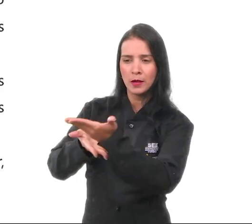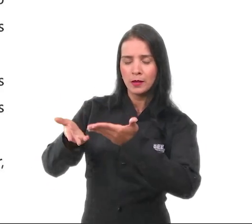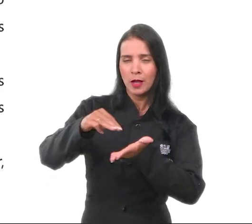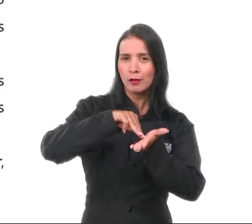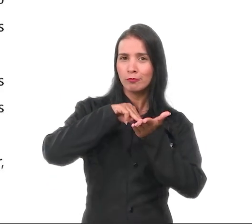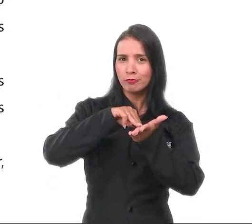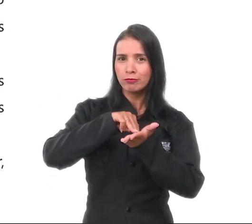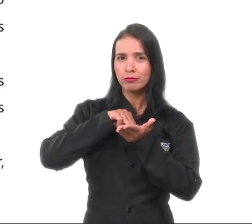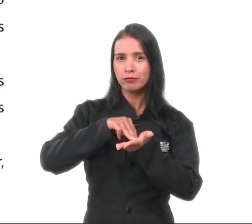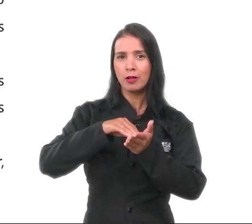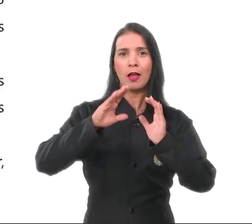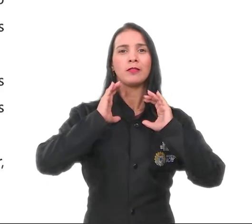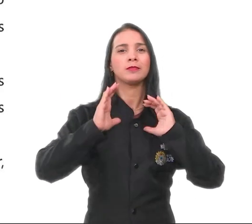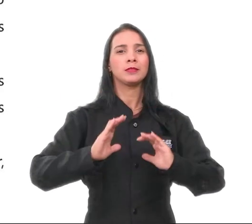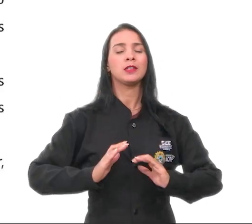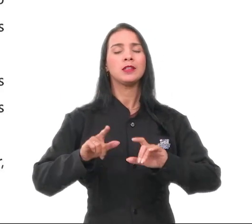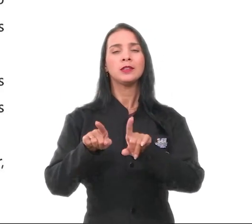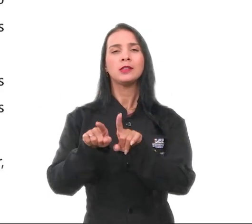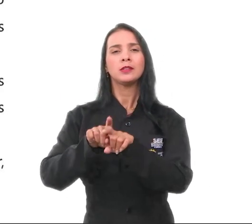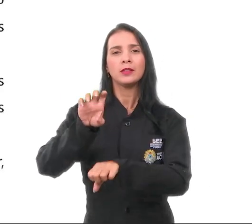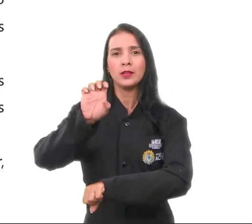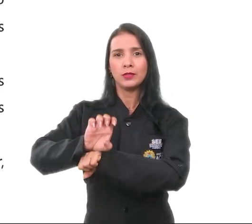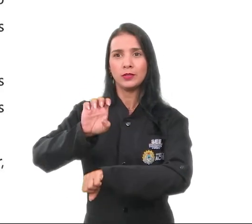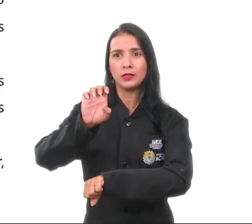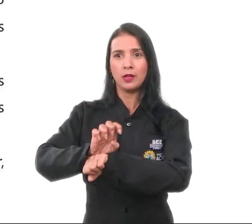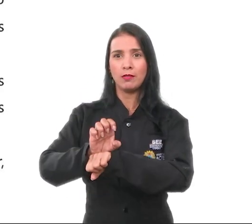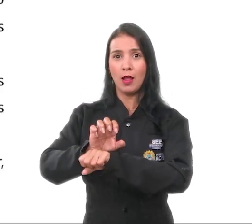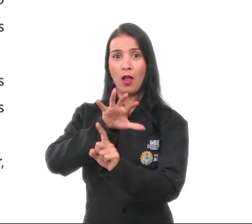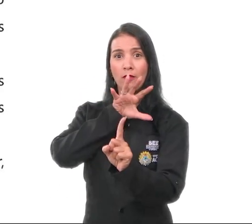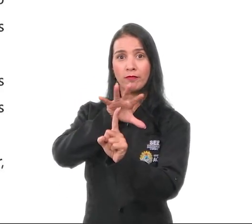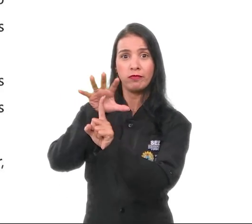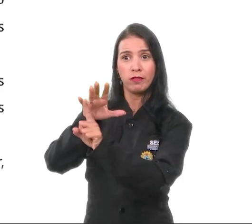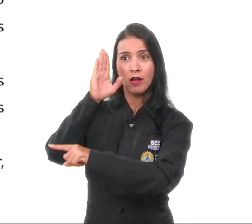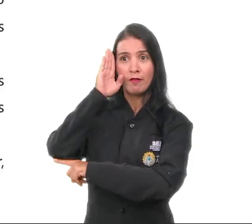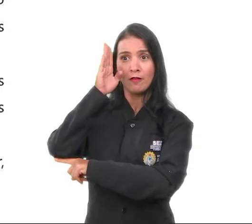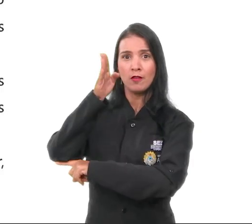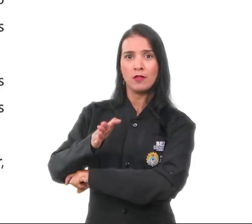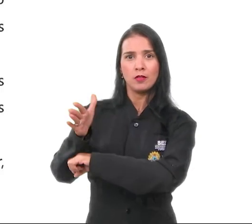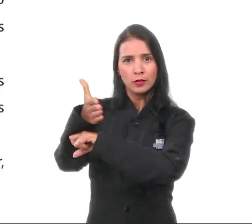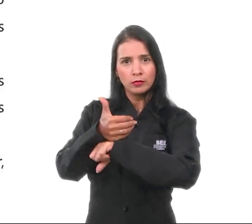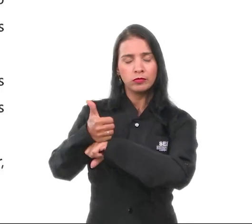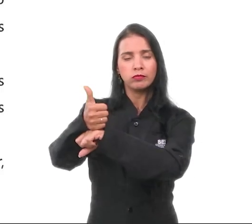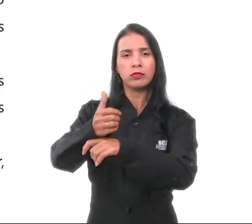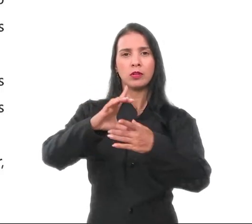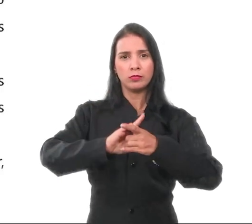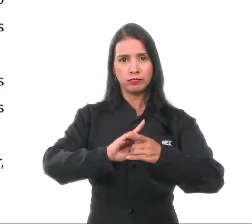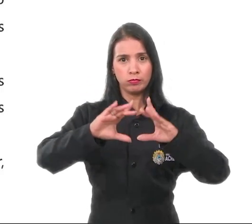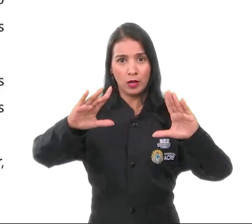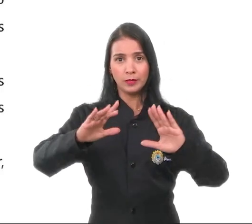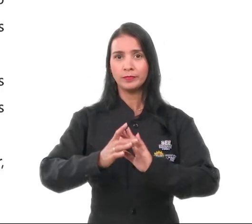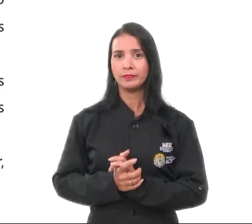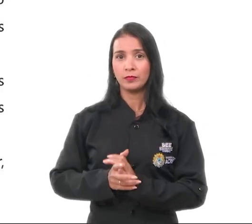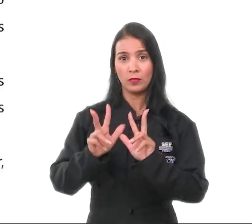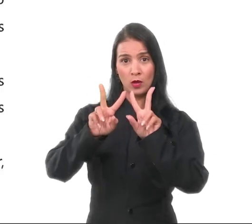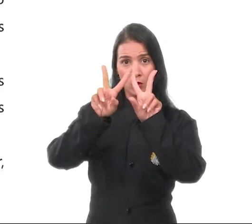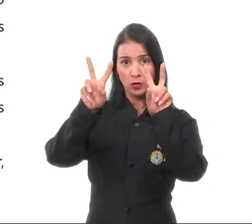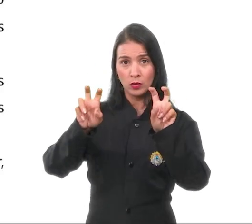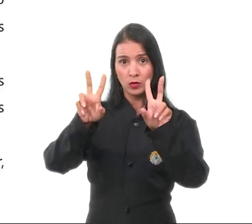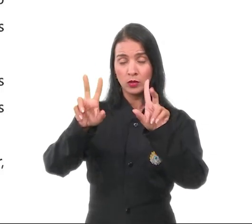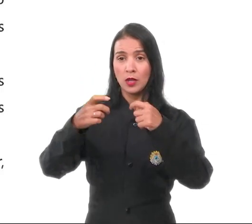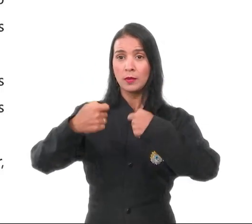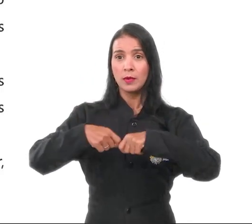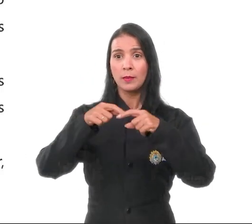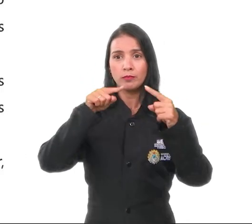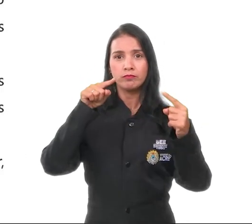Estado, influenciando diretamente a qualidade da democracia. Sobre esse tema, assinale, ou